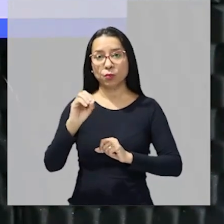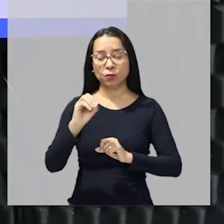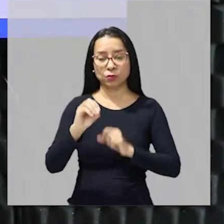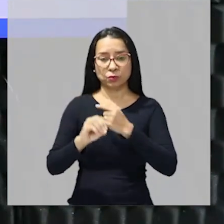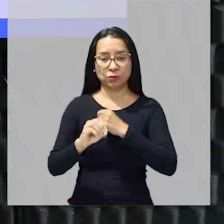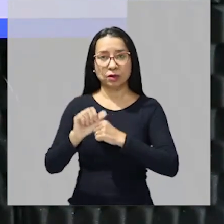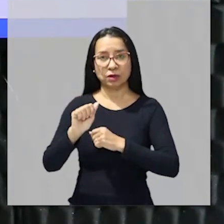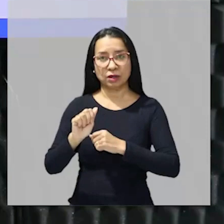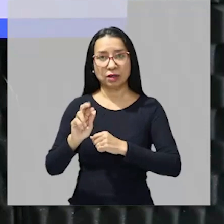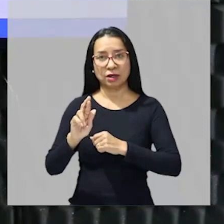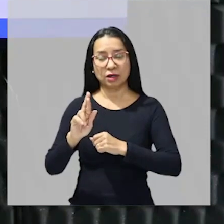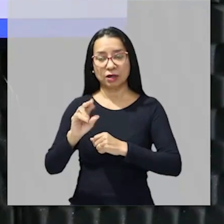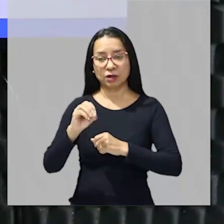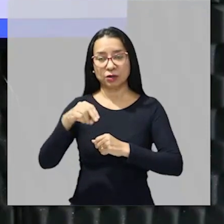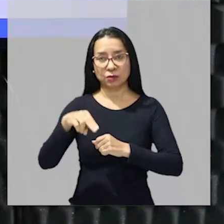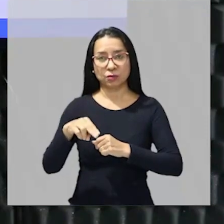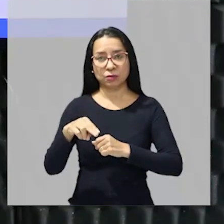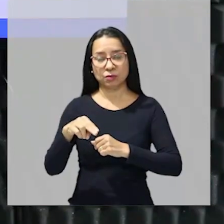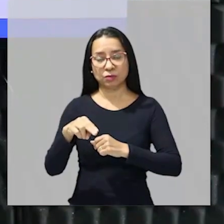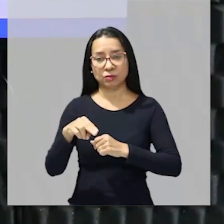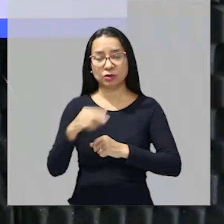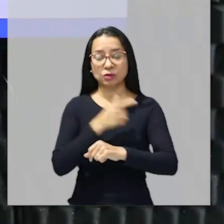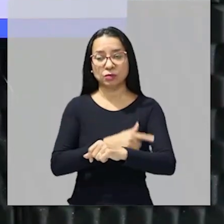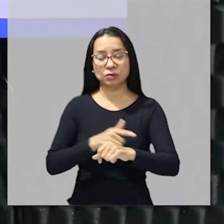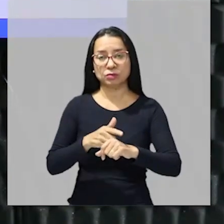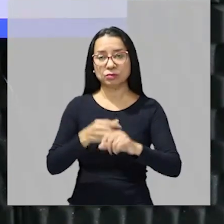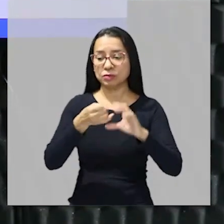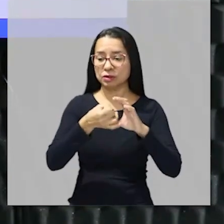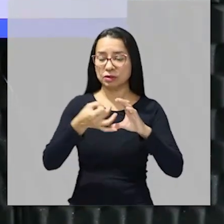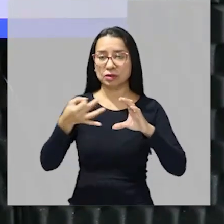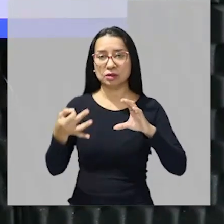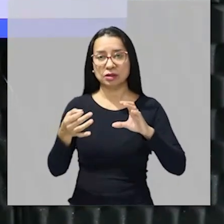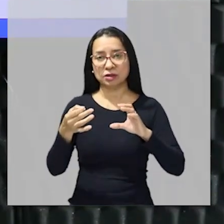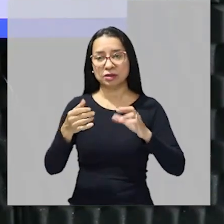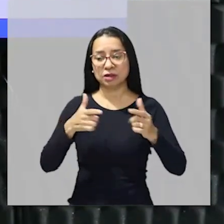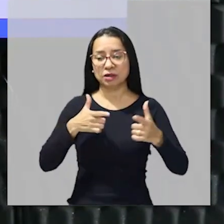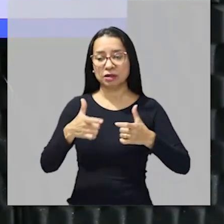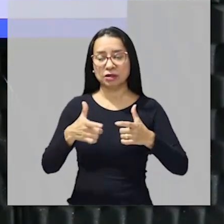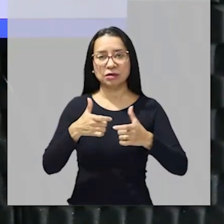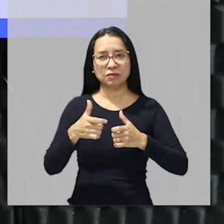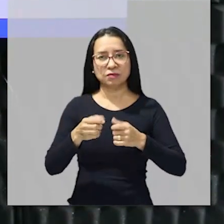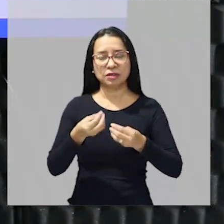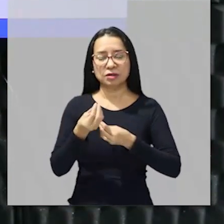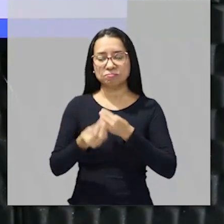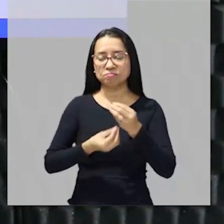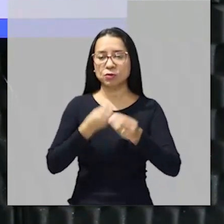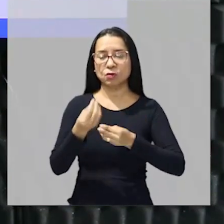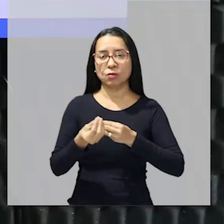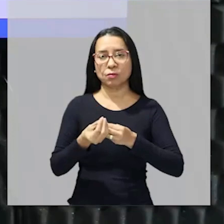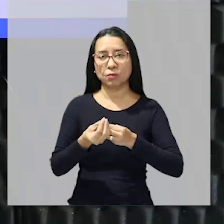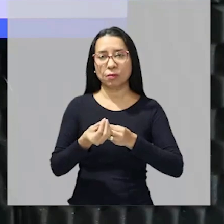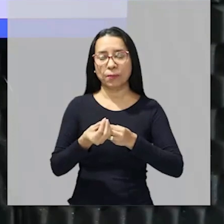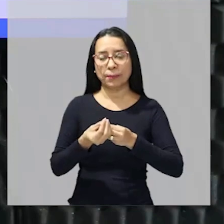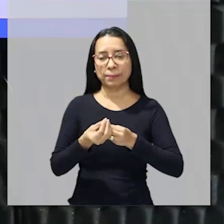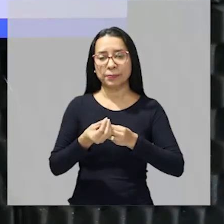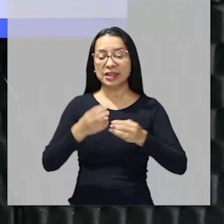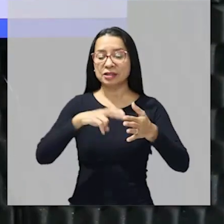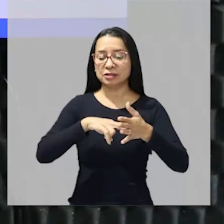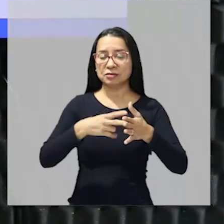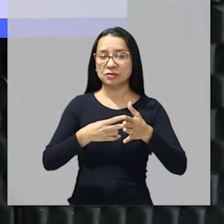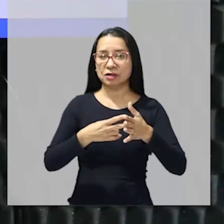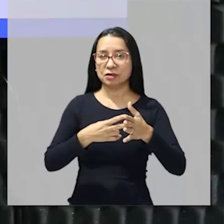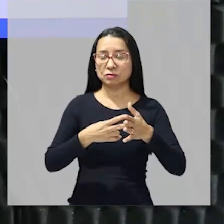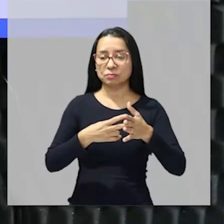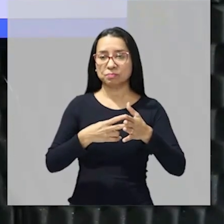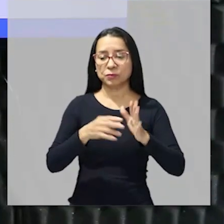Raimundo Aron, que ele costuma caracterizar a Guerra Fria da seguinte forma: Guerra Fria, paz, olha